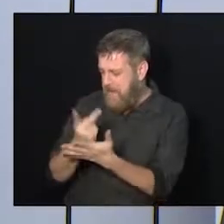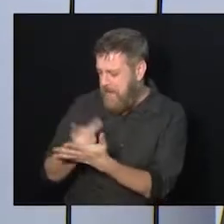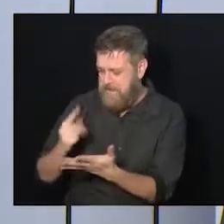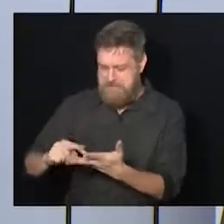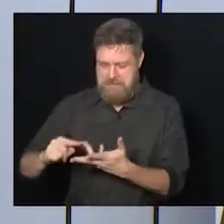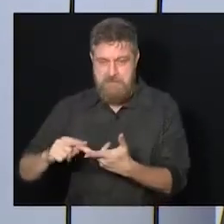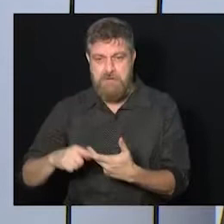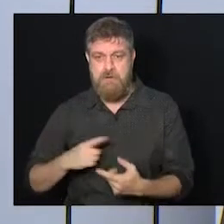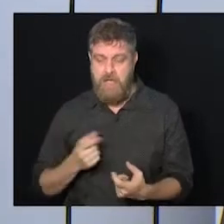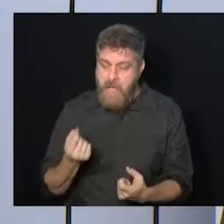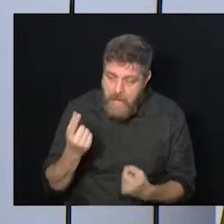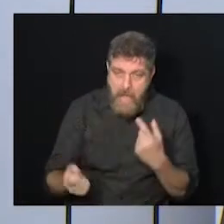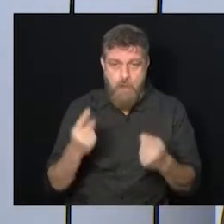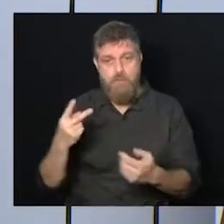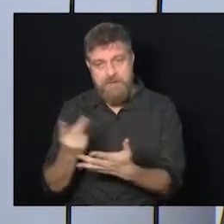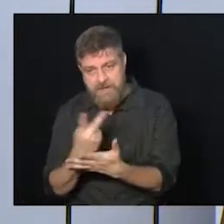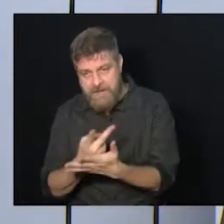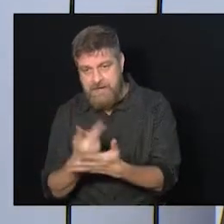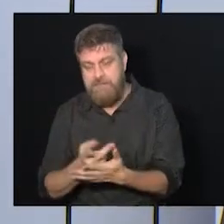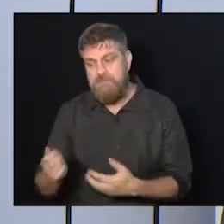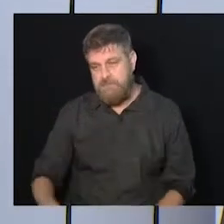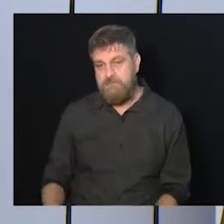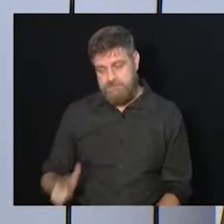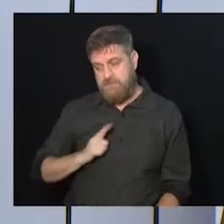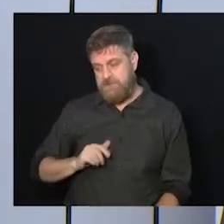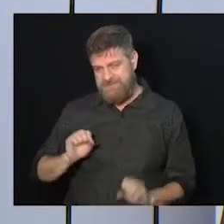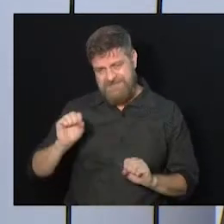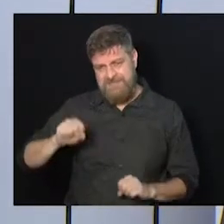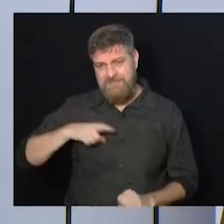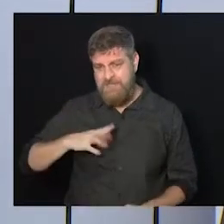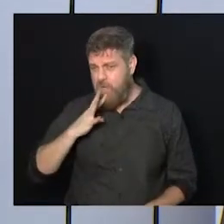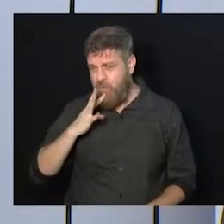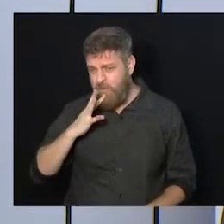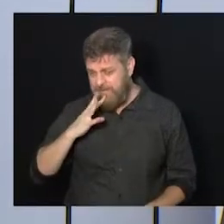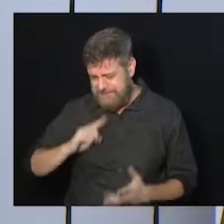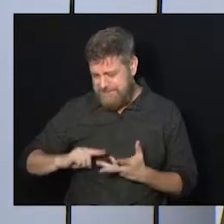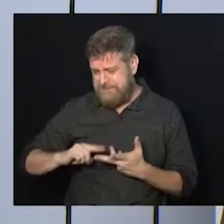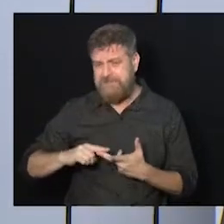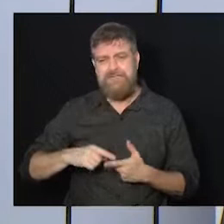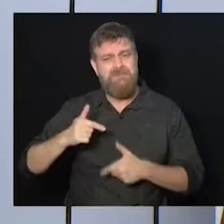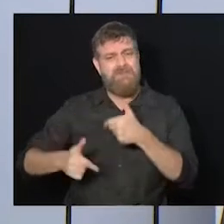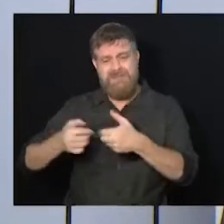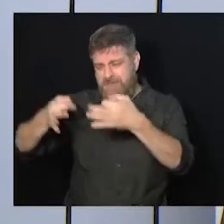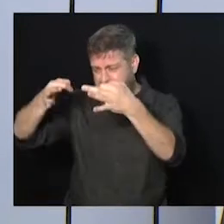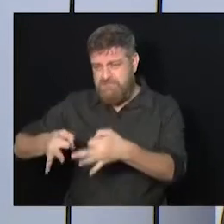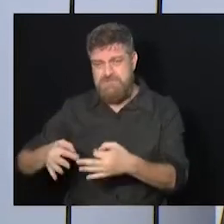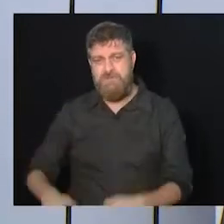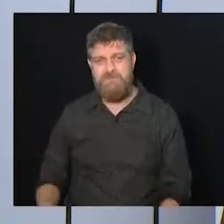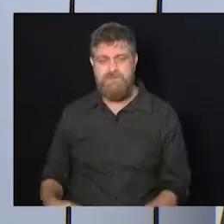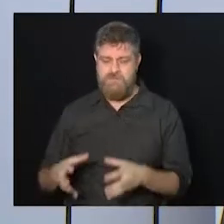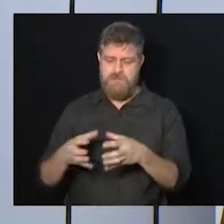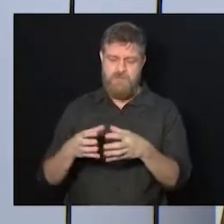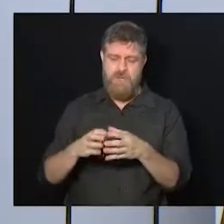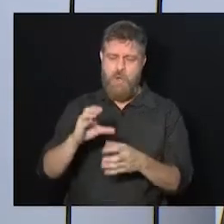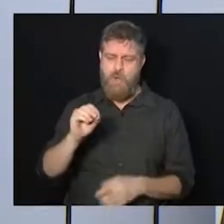Se existe alguma que faça coisa errada, ela precisa ser punida, mas todas que eu conheço são sérias e jamais uma ONG que